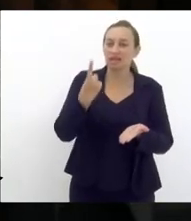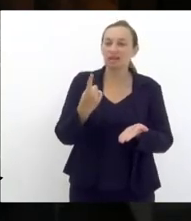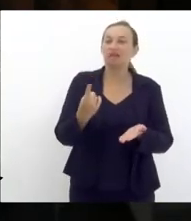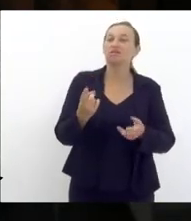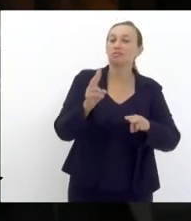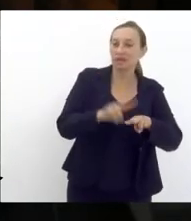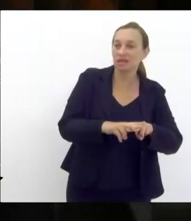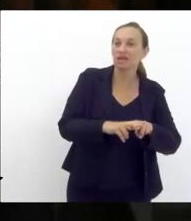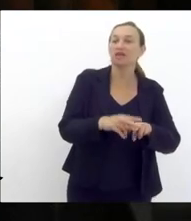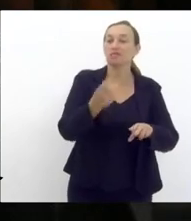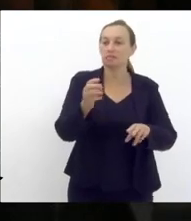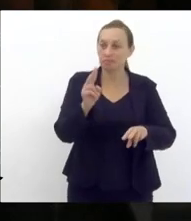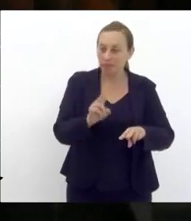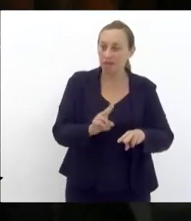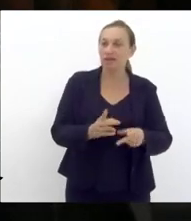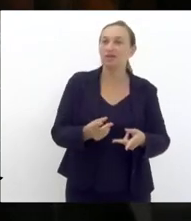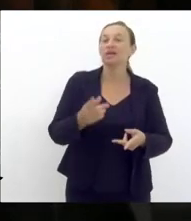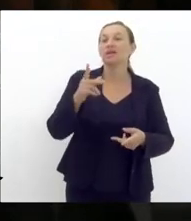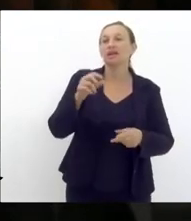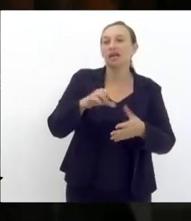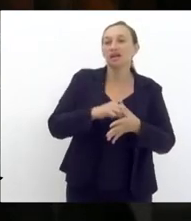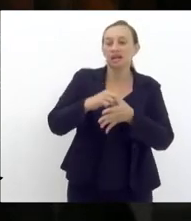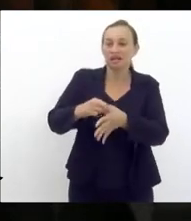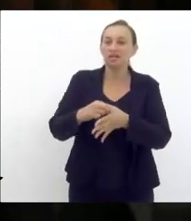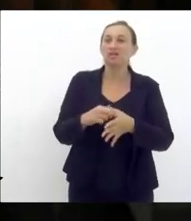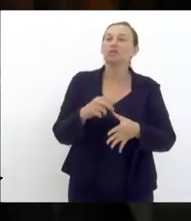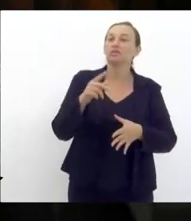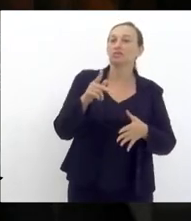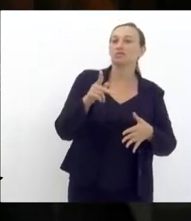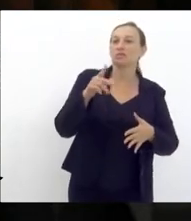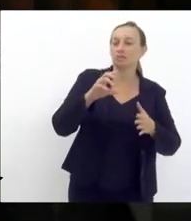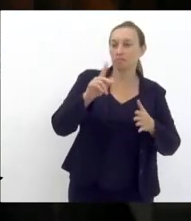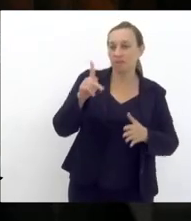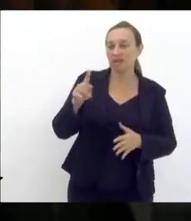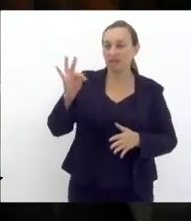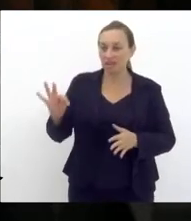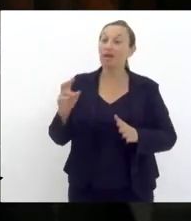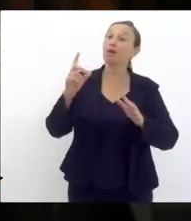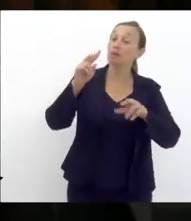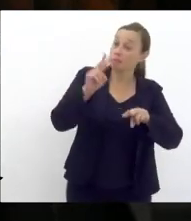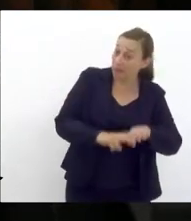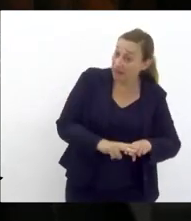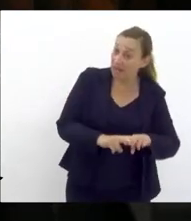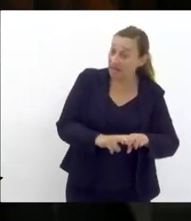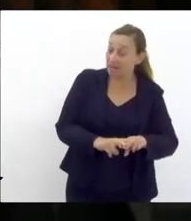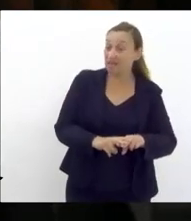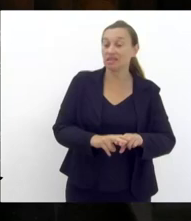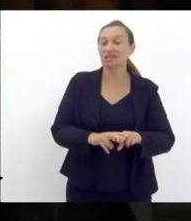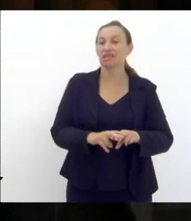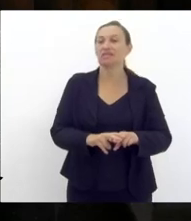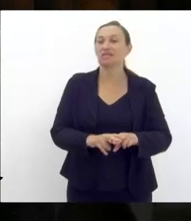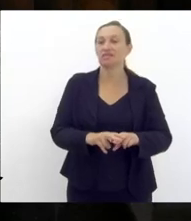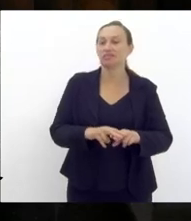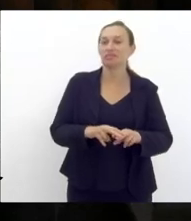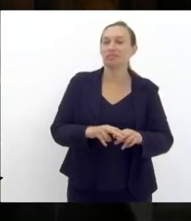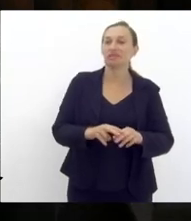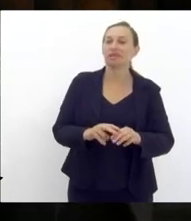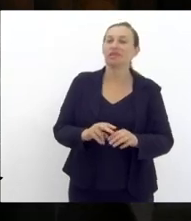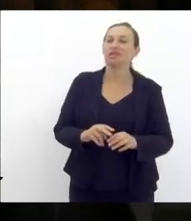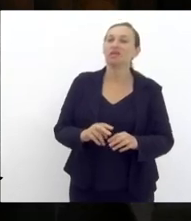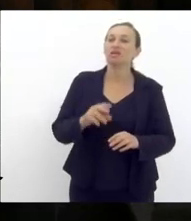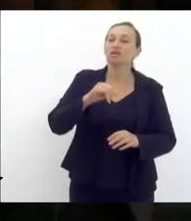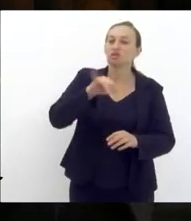Cândido vacareza ex-líder do PT na Câmara dos Deputados preso delcídio Amaral ex-líder do governo PT no senado preso